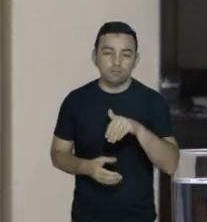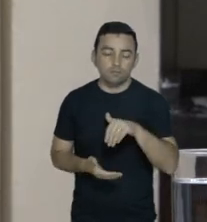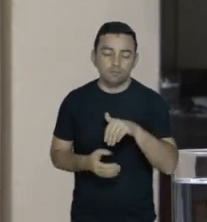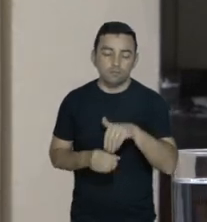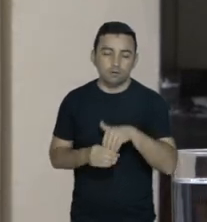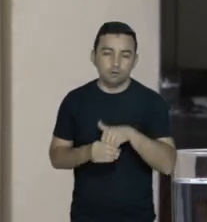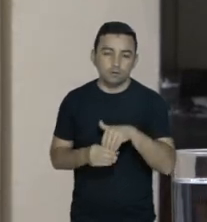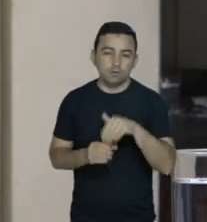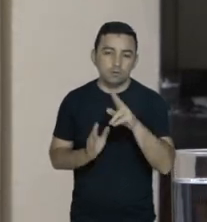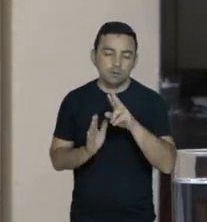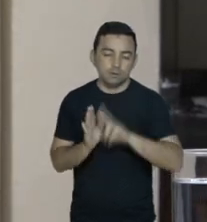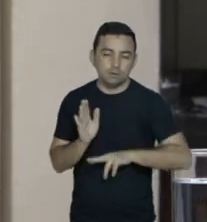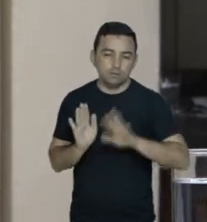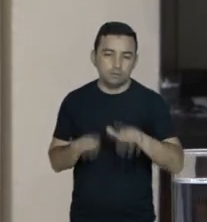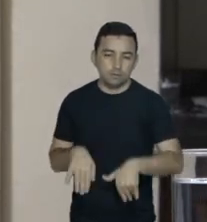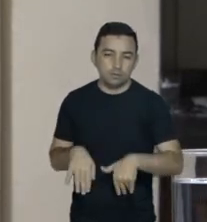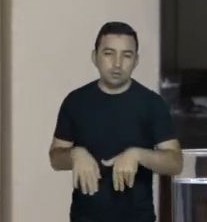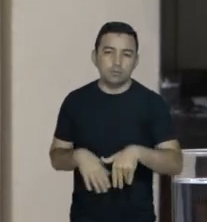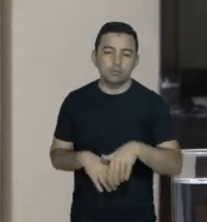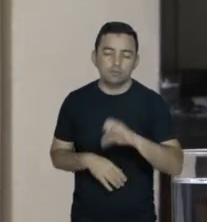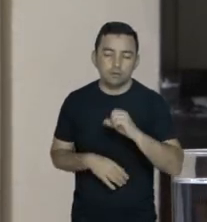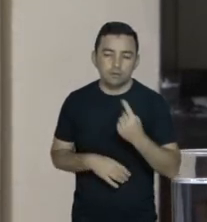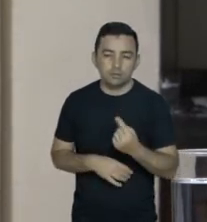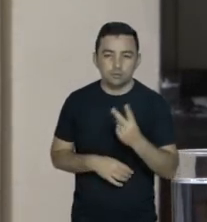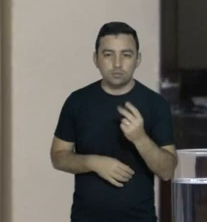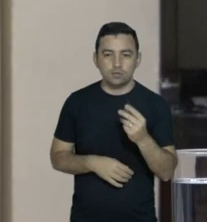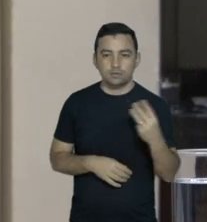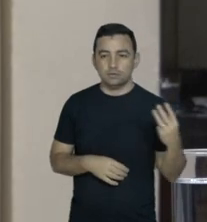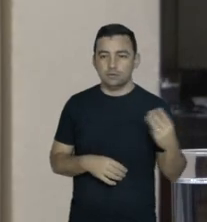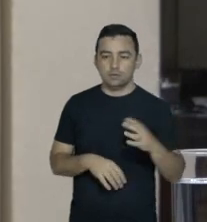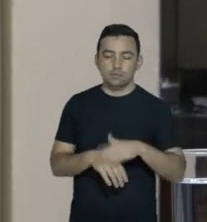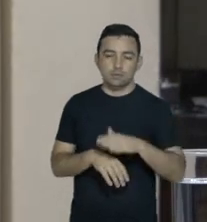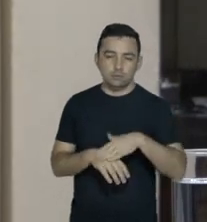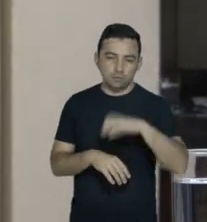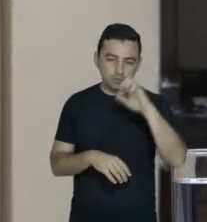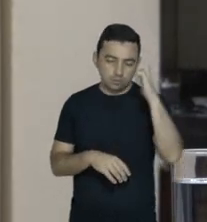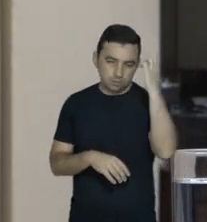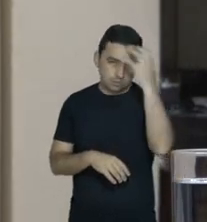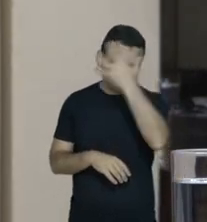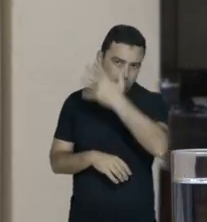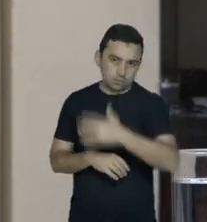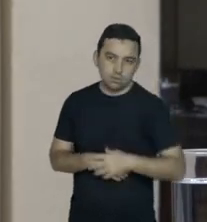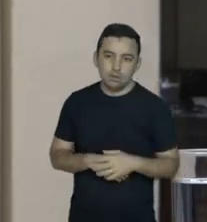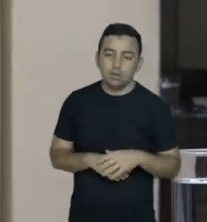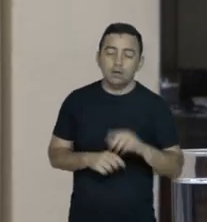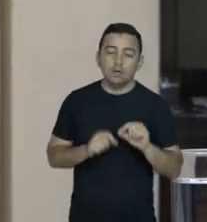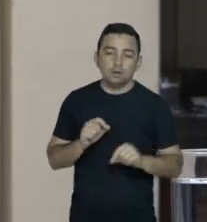do projeto de lei 91/2023, autor deputado Emerson Stein,